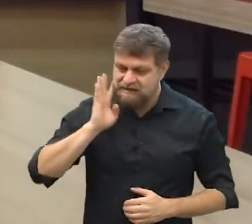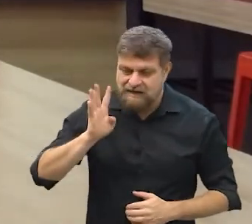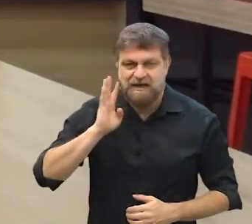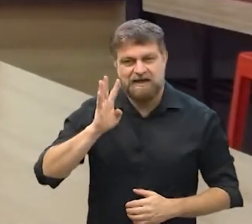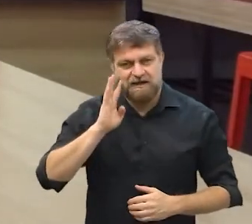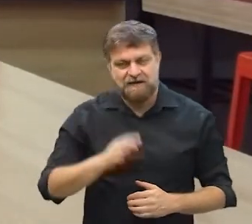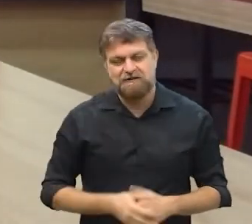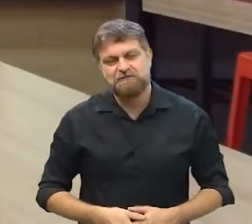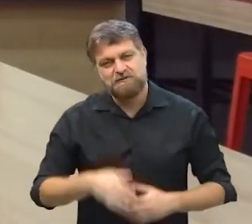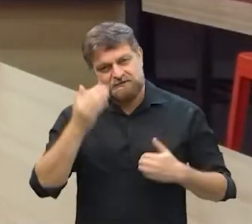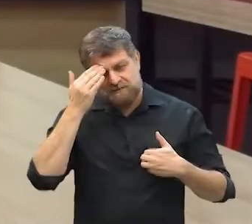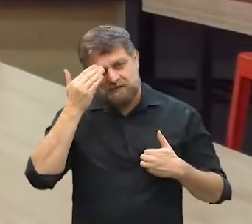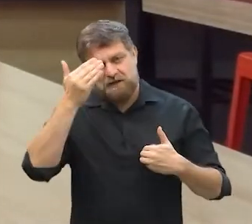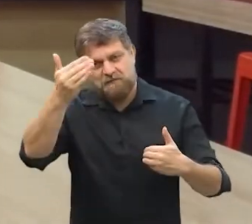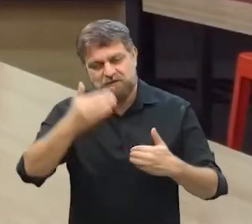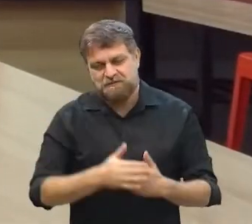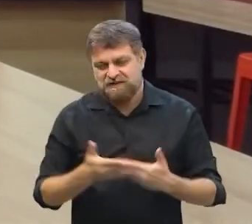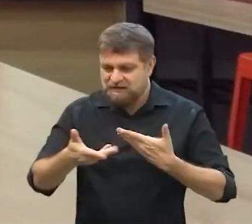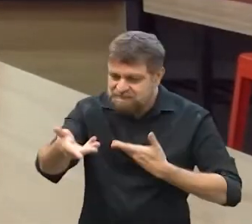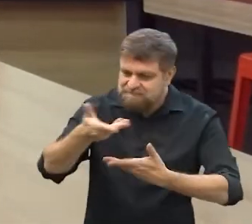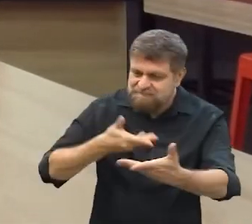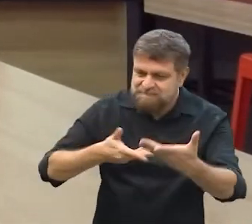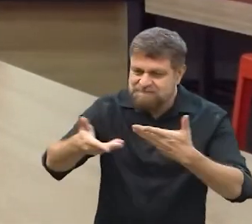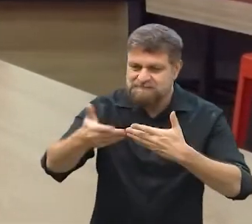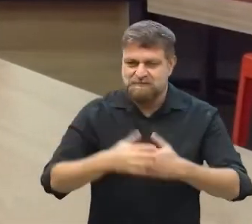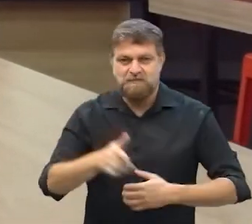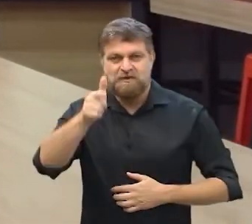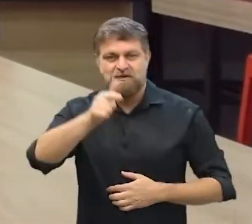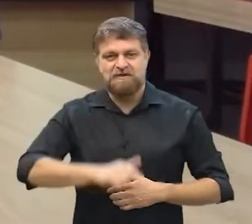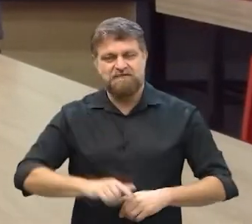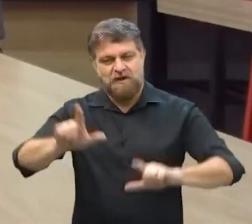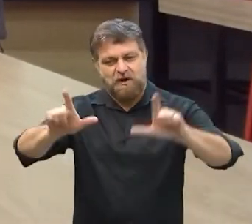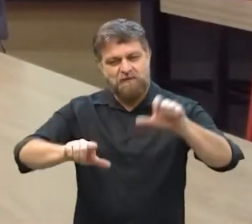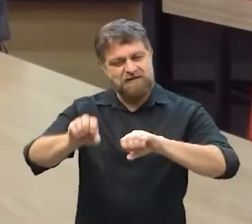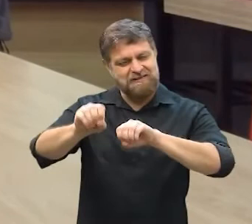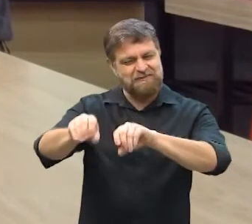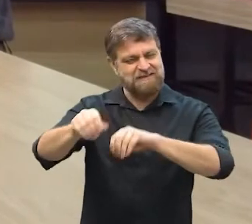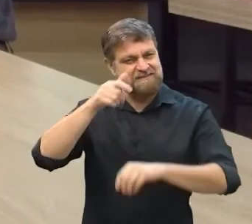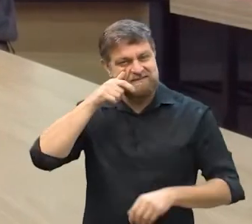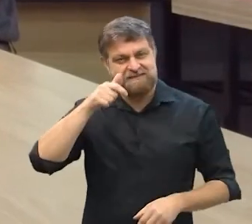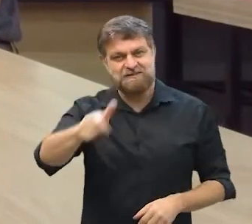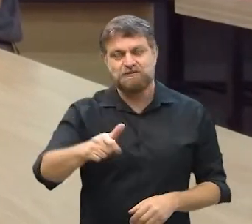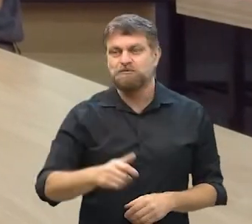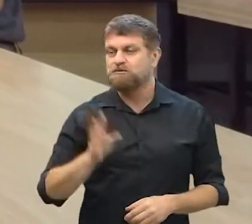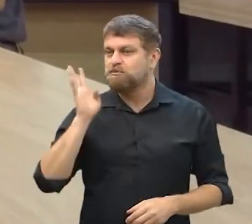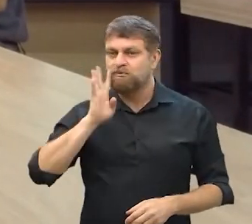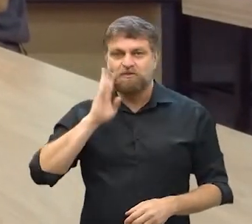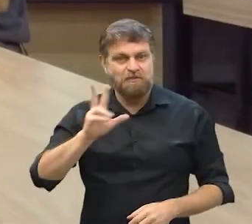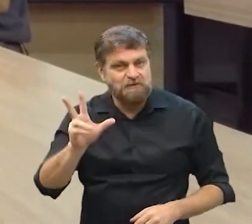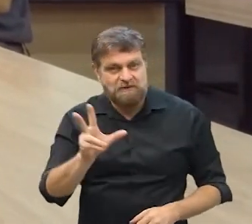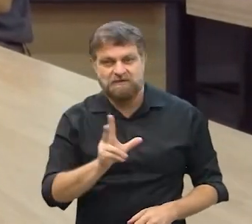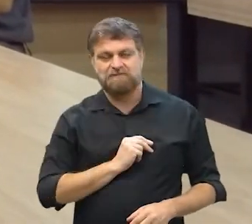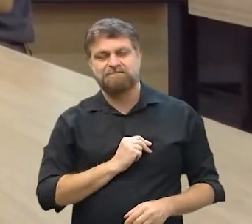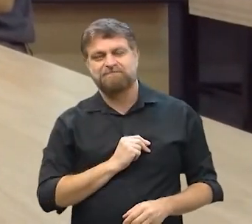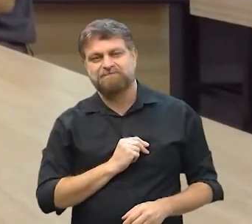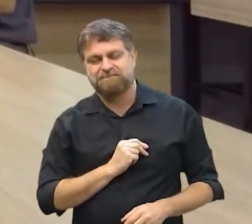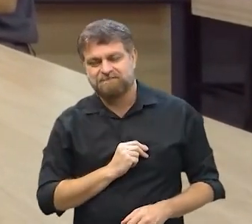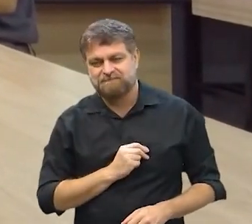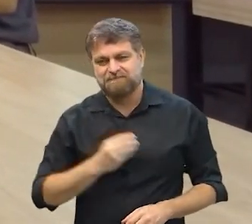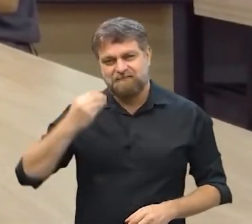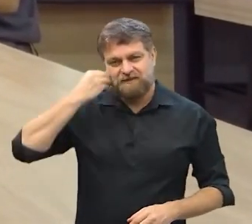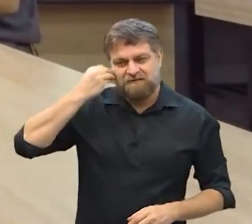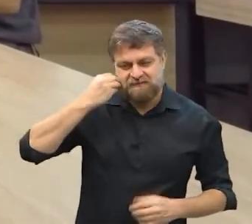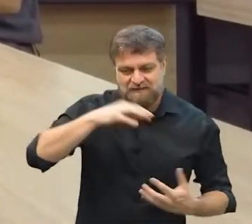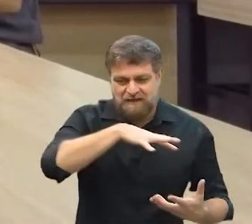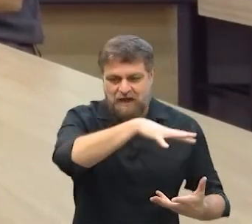Bacana, legal, Milton. Muito obrigado por atender, Imagina, né? Mais uma vez isso. aqui o quadro de Olho na Educação. Bem legal, né? Poder aí